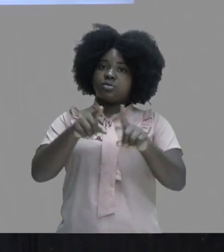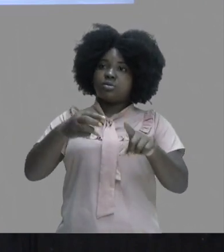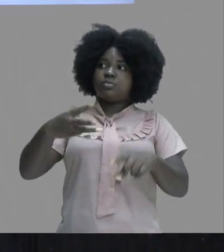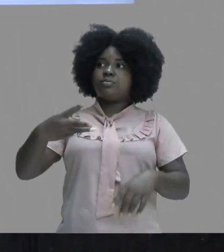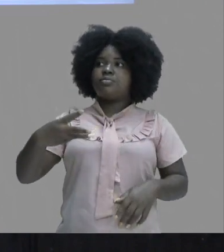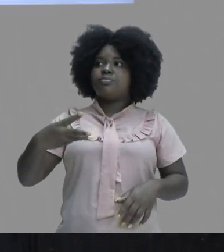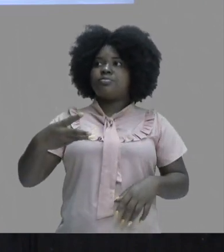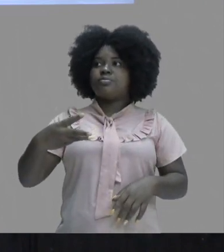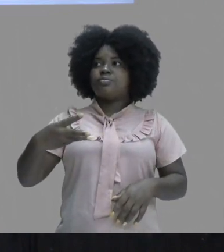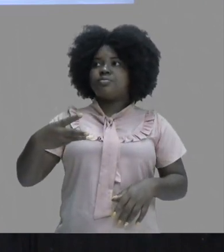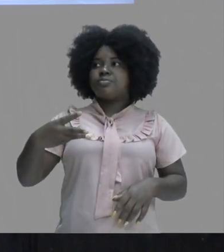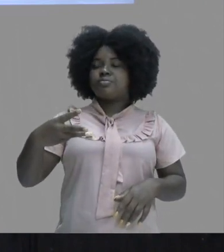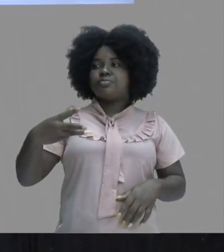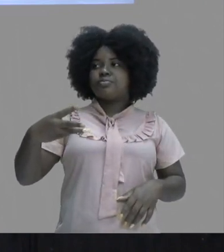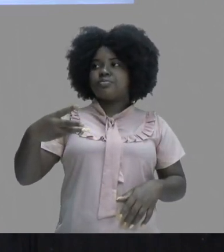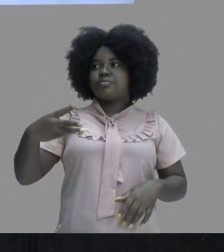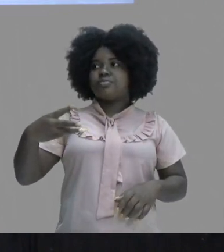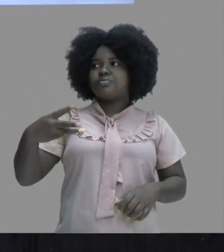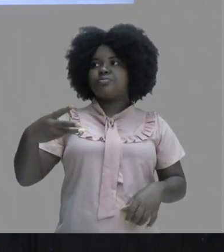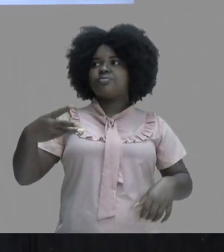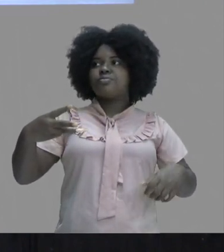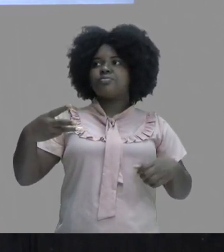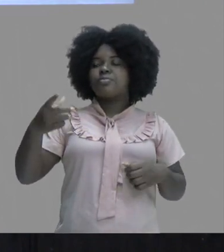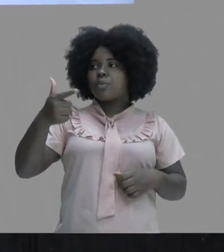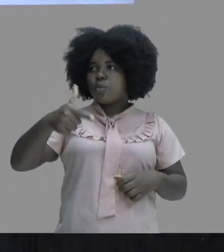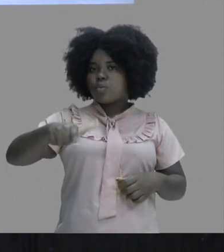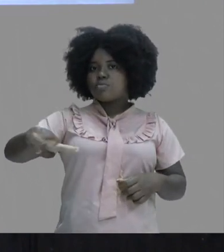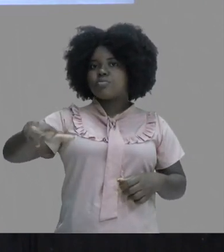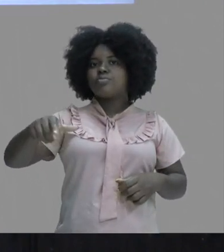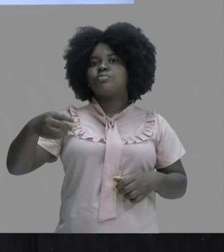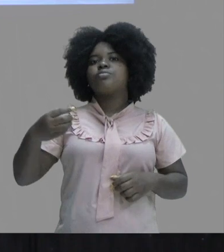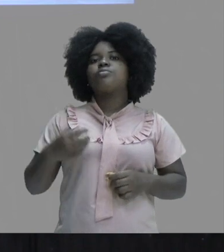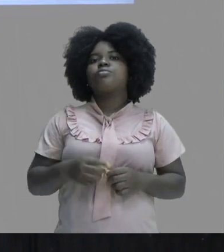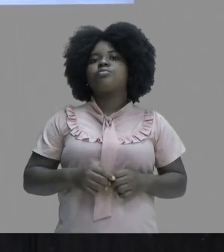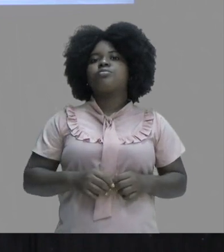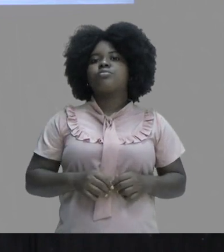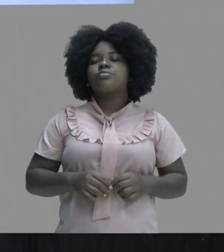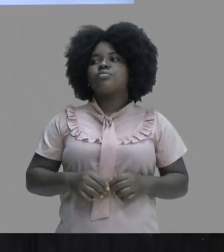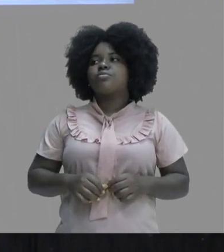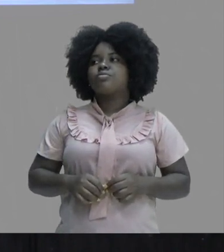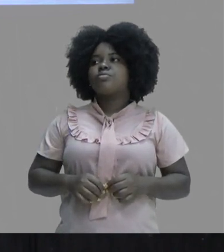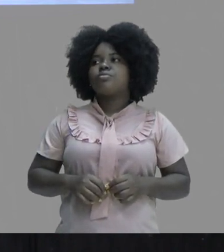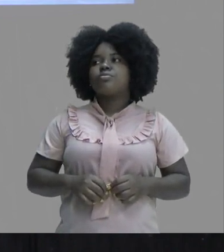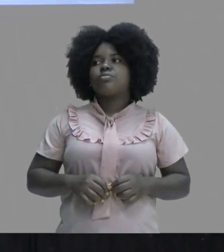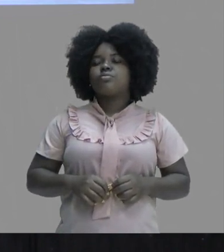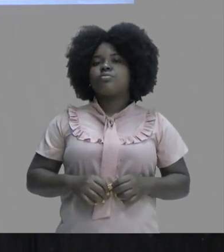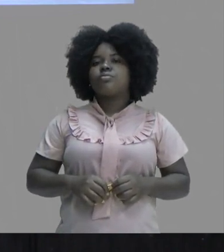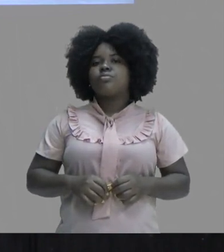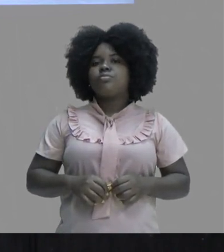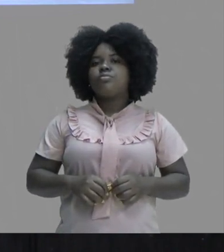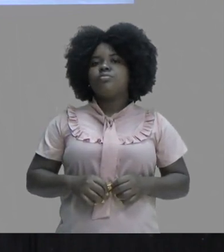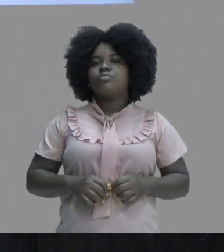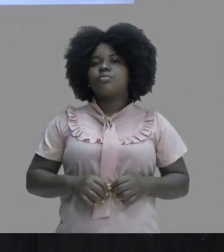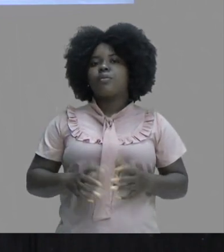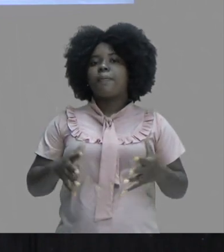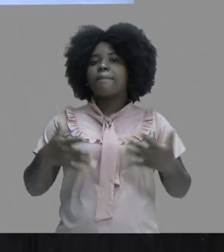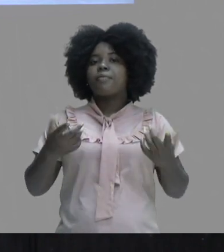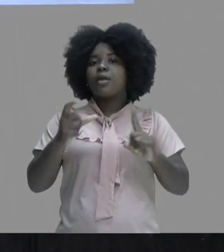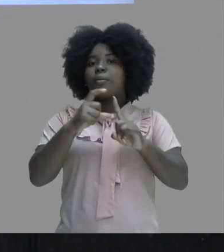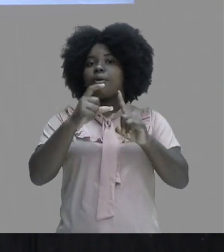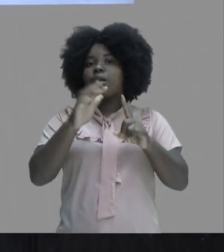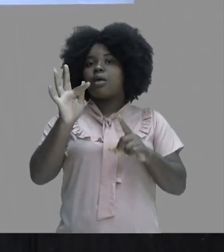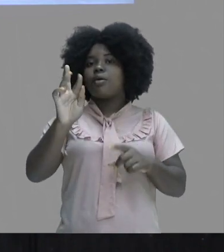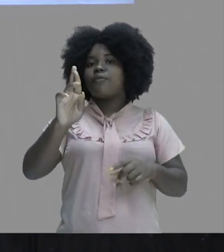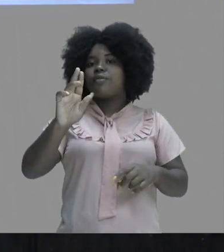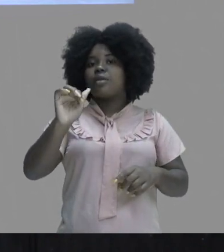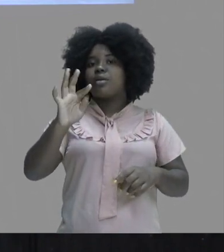de razão e de consciência, devem agir uns para com os outros em espírito de fraternidade. Lembra de